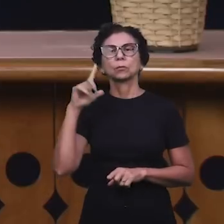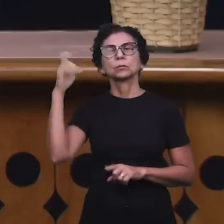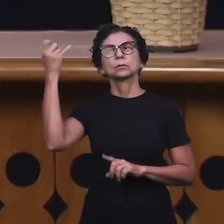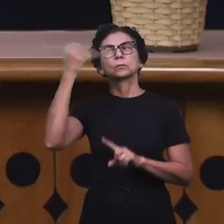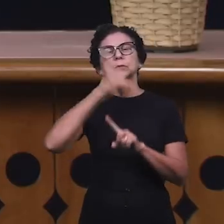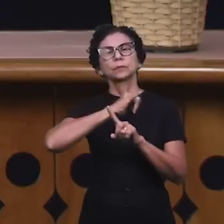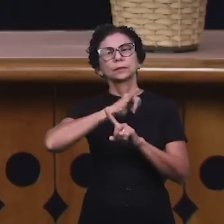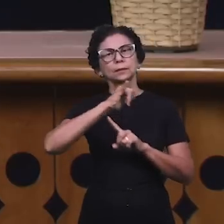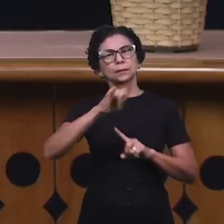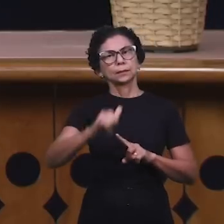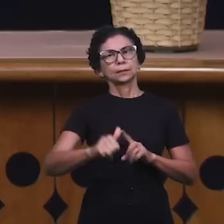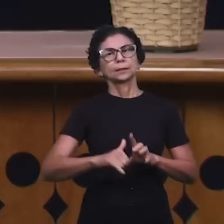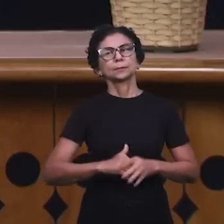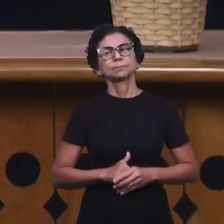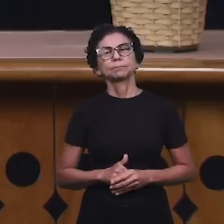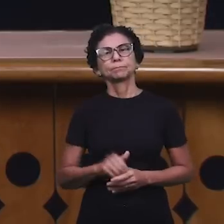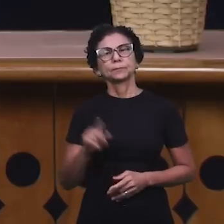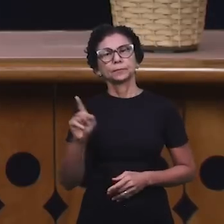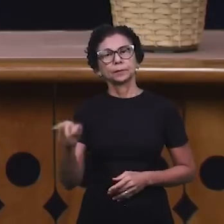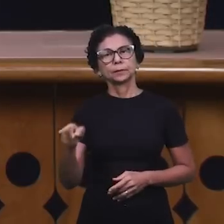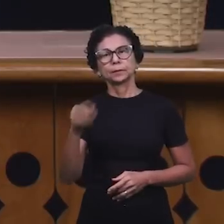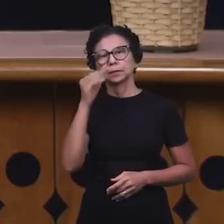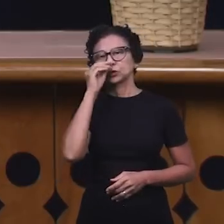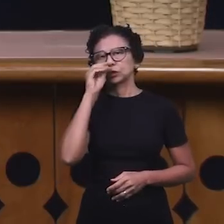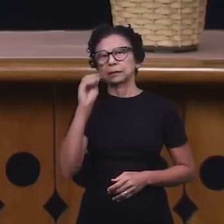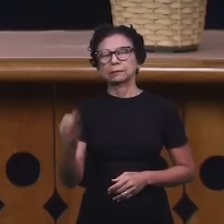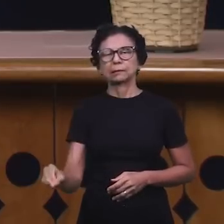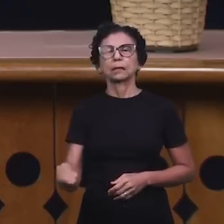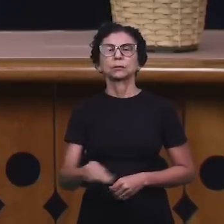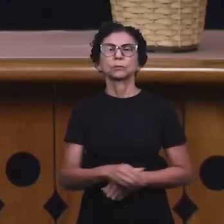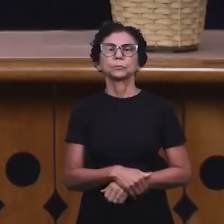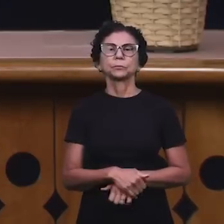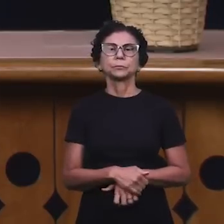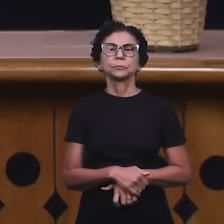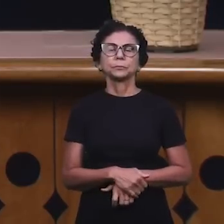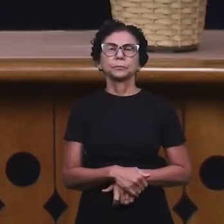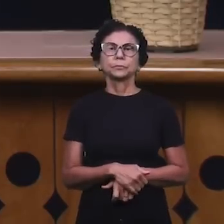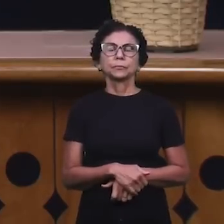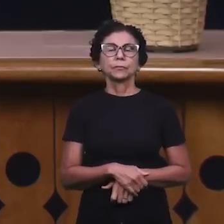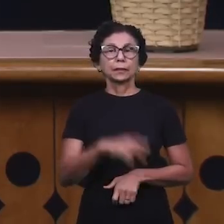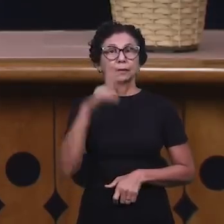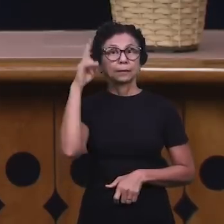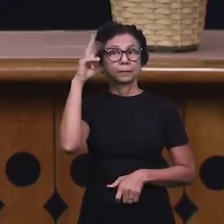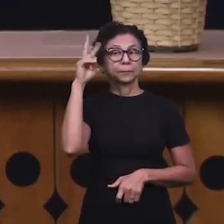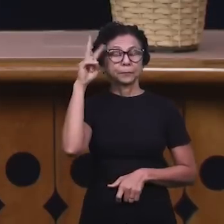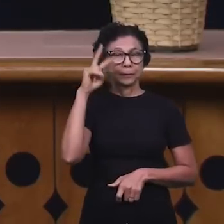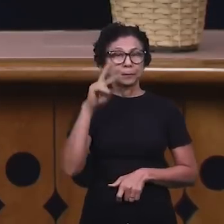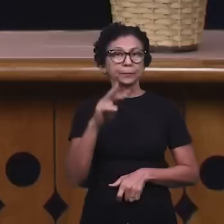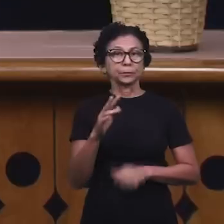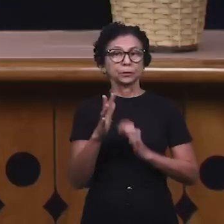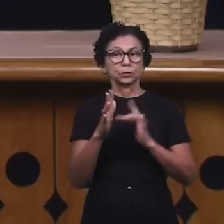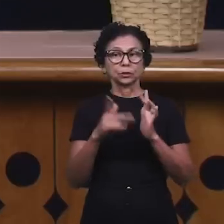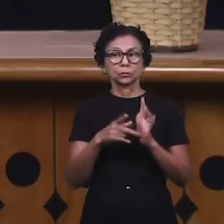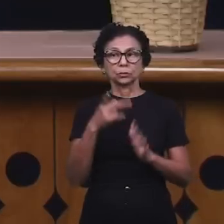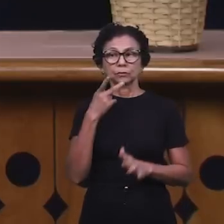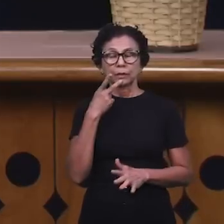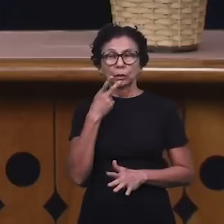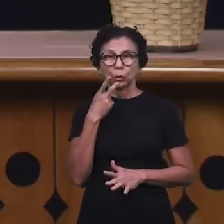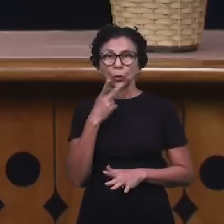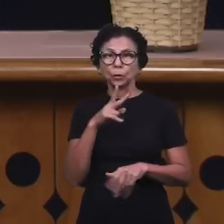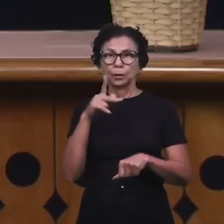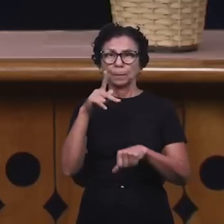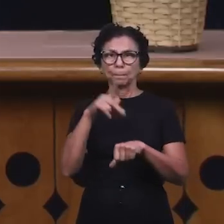Israel. Israel seria rejeitado. Lembrando aqui que quando ele disse que não ficaria pedra sobre